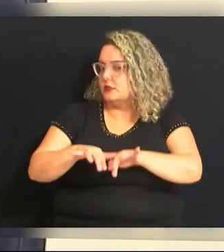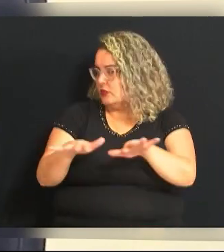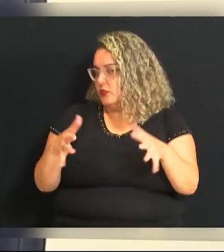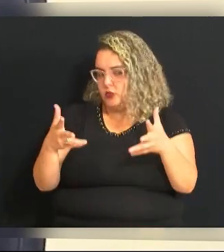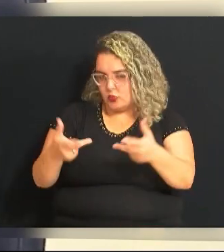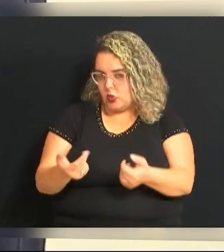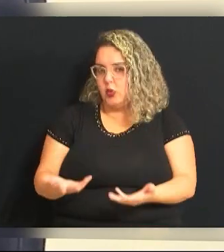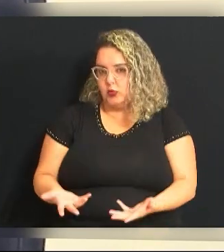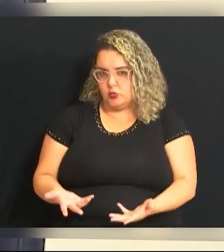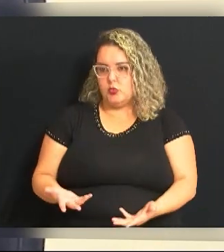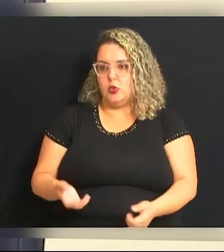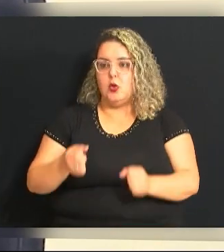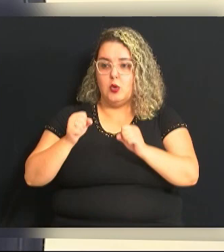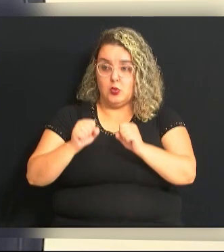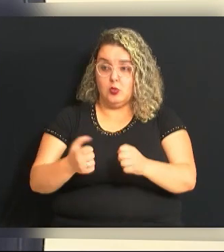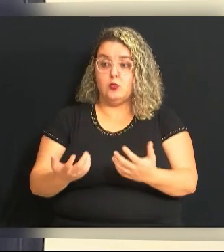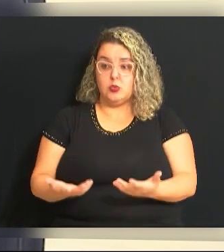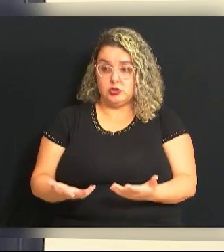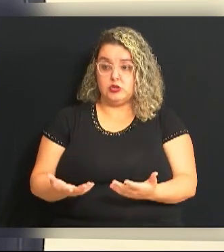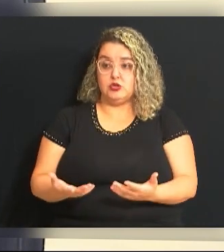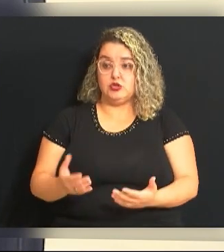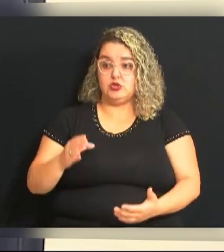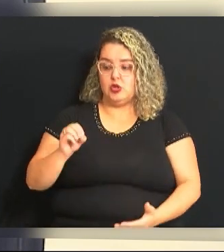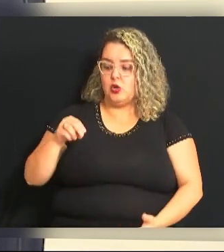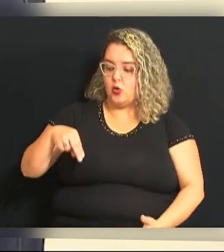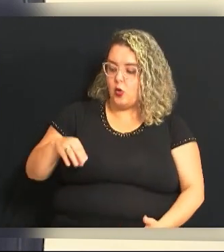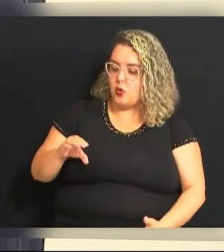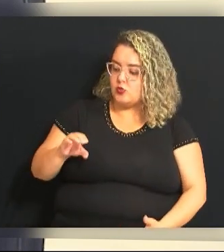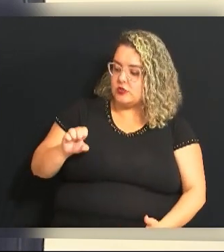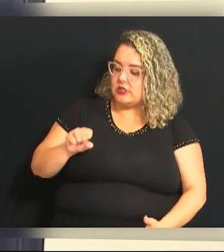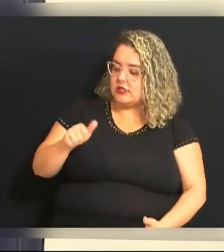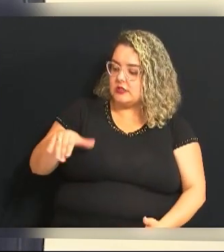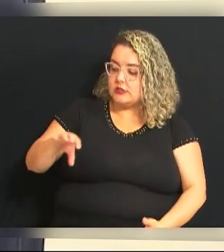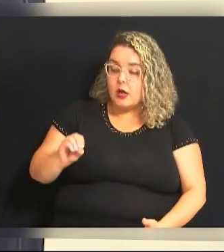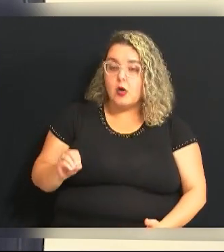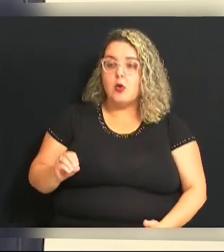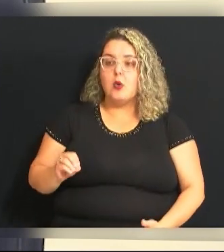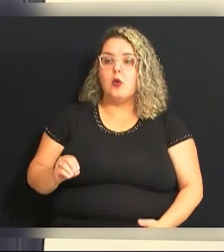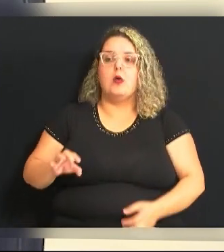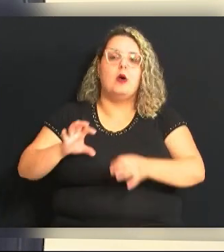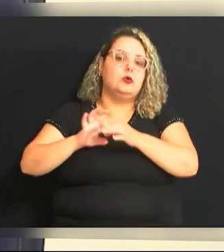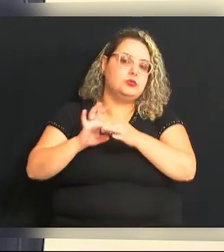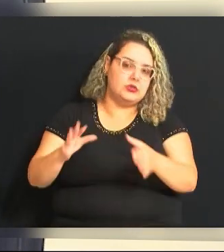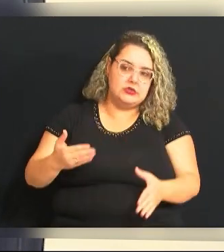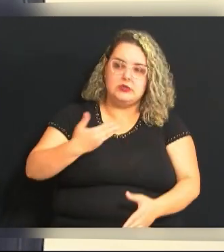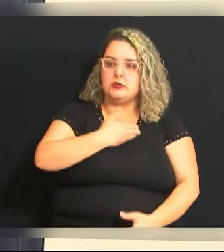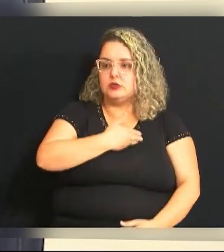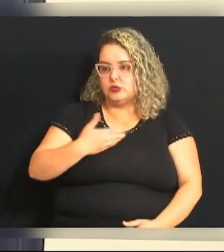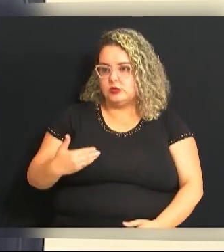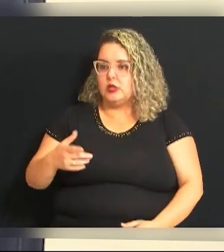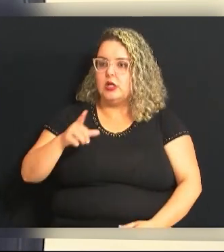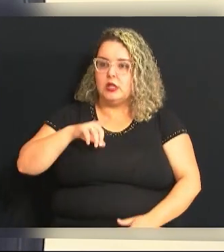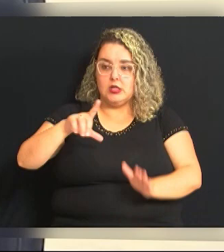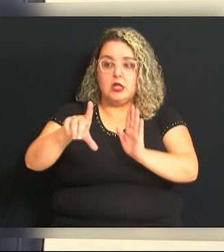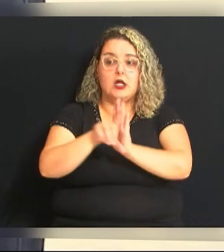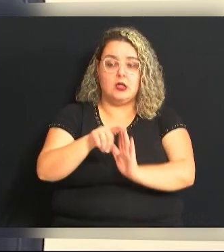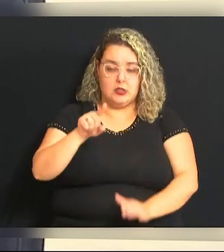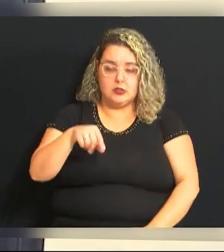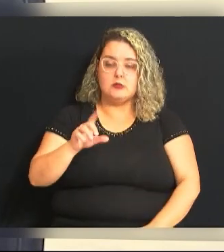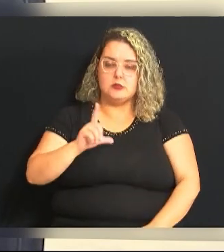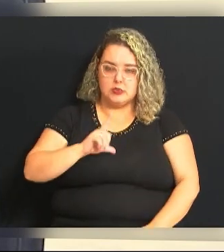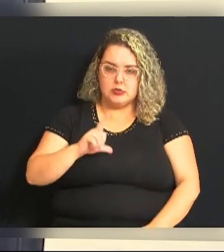amplo. Ou seja, é possível por meio de concessões, é possível por meio de autorizações públicas, existem legislações para